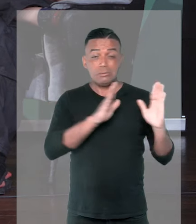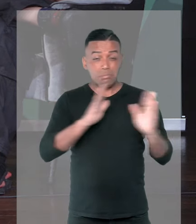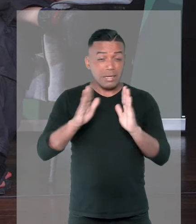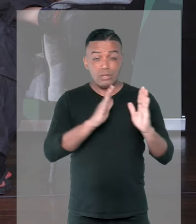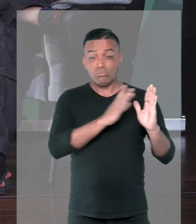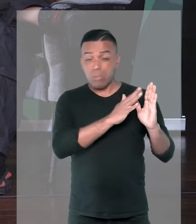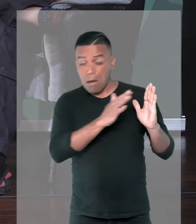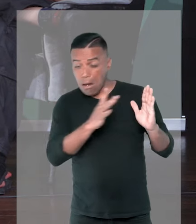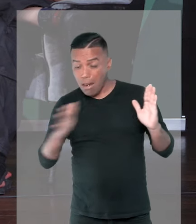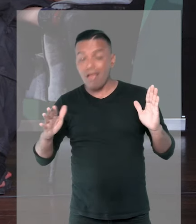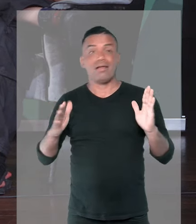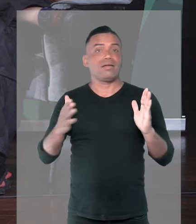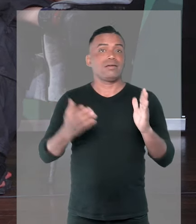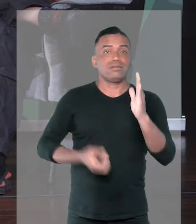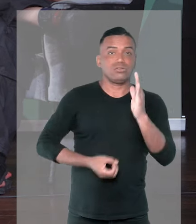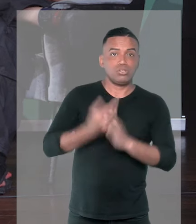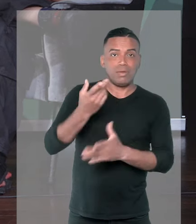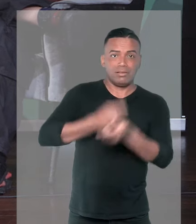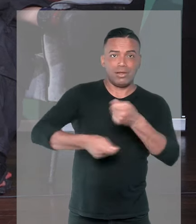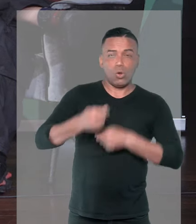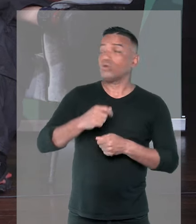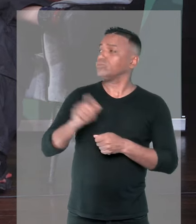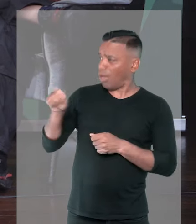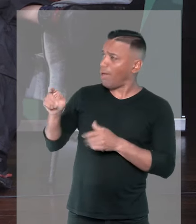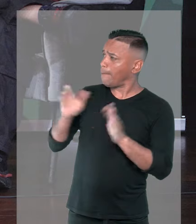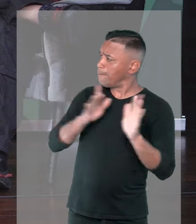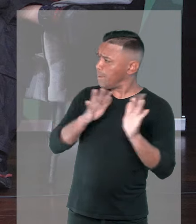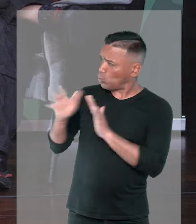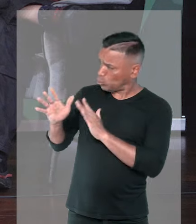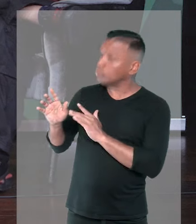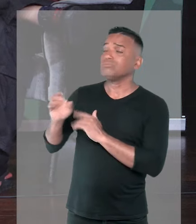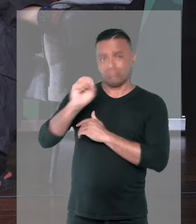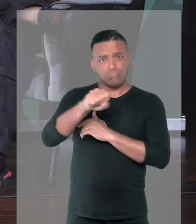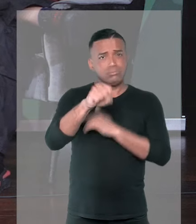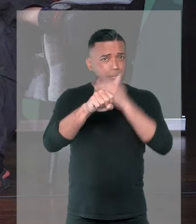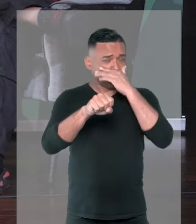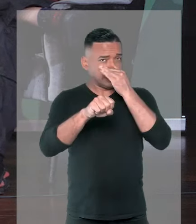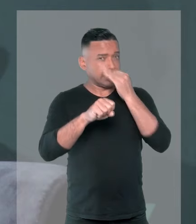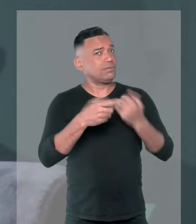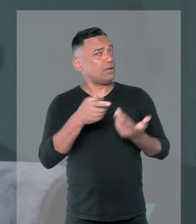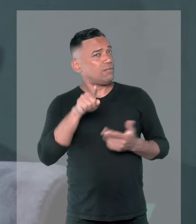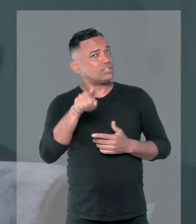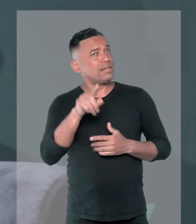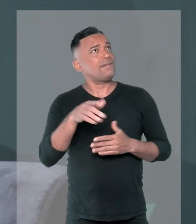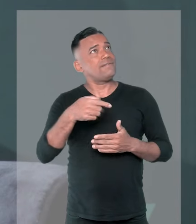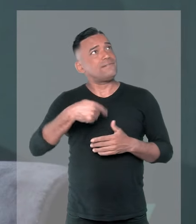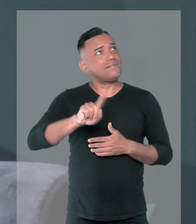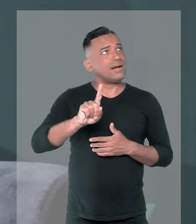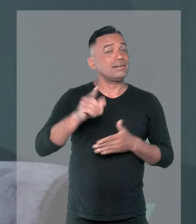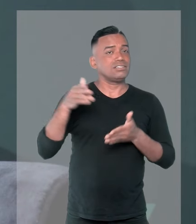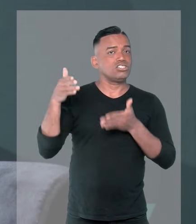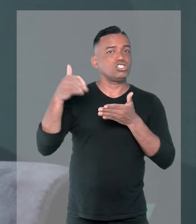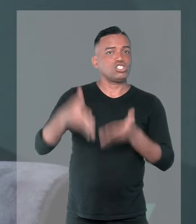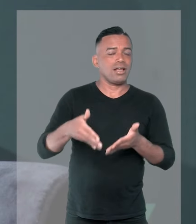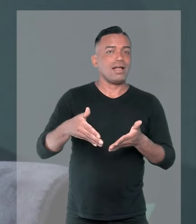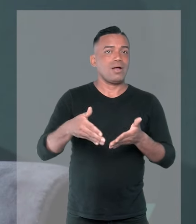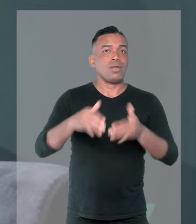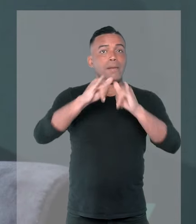ciclo de vida do negócio percurso né Hã percurso então aí você vai você vai chegar em